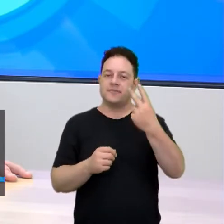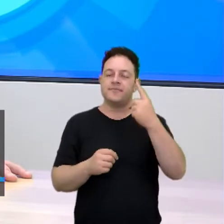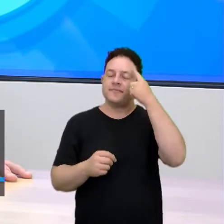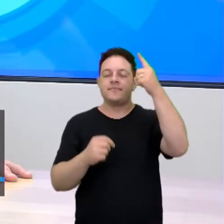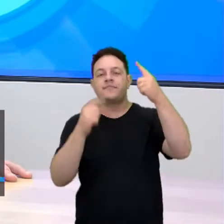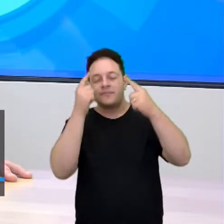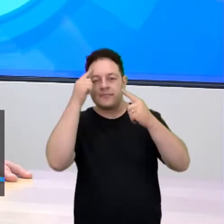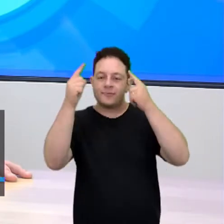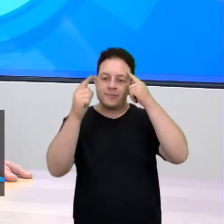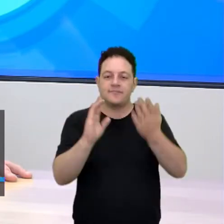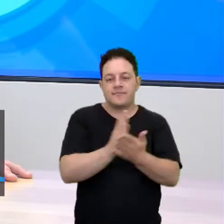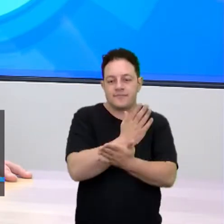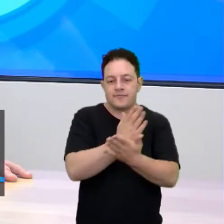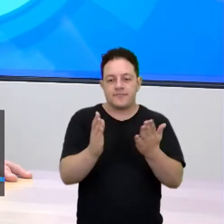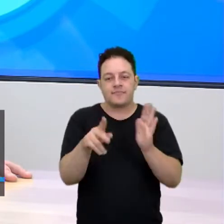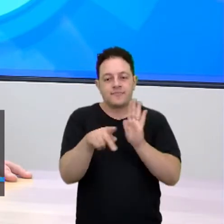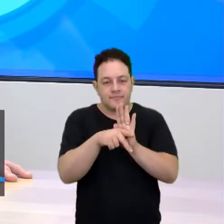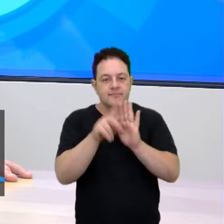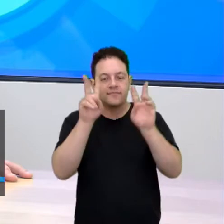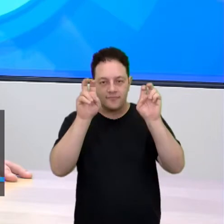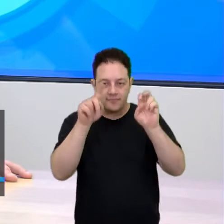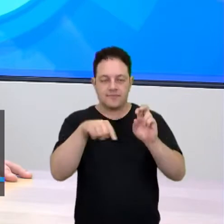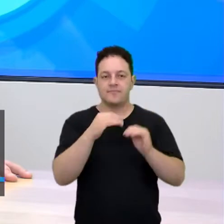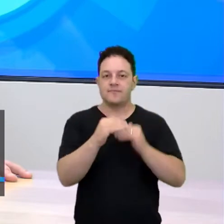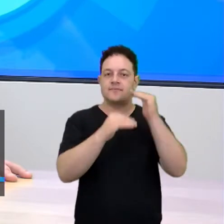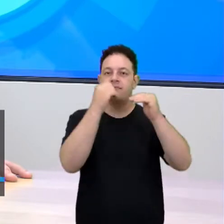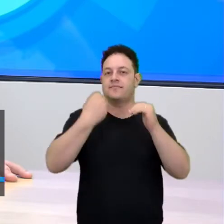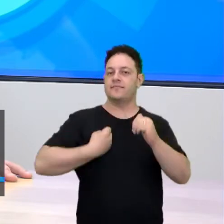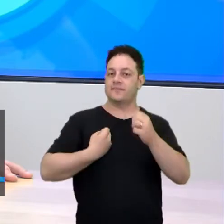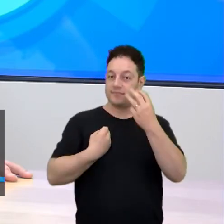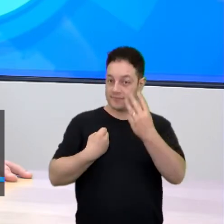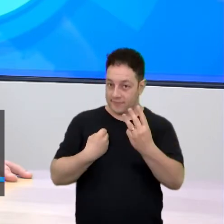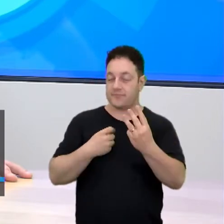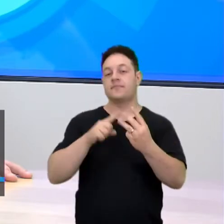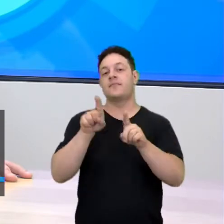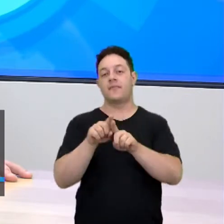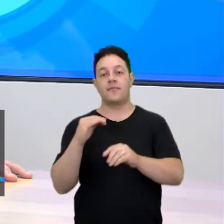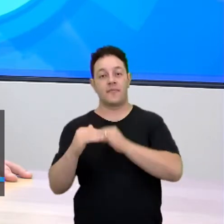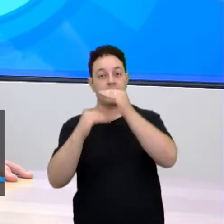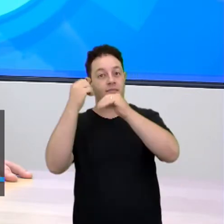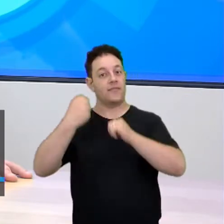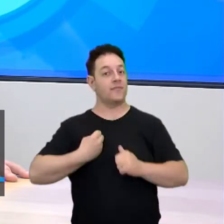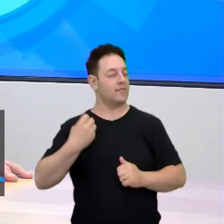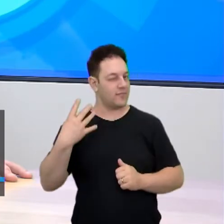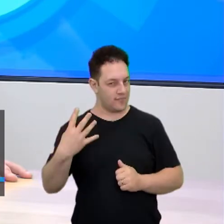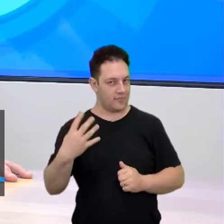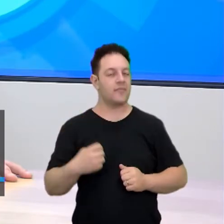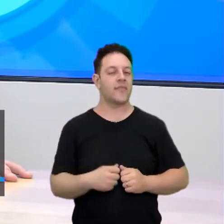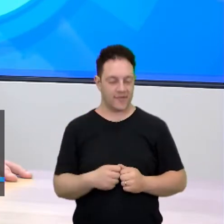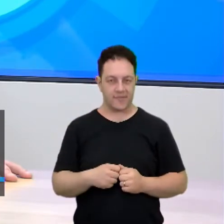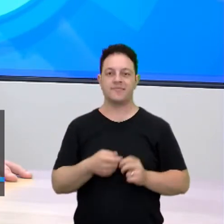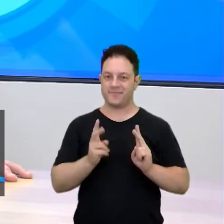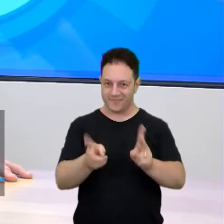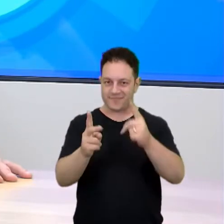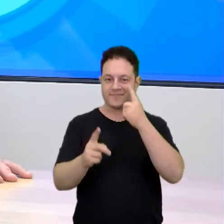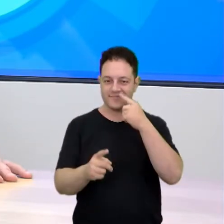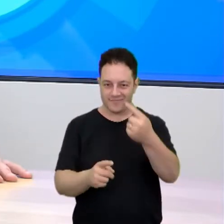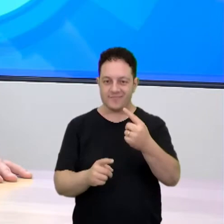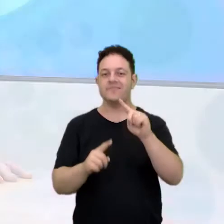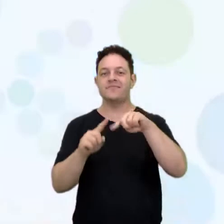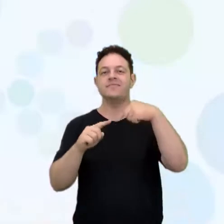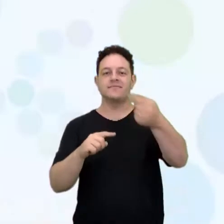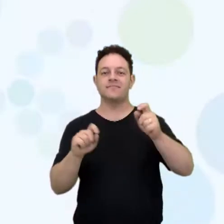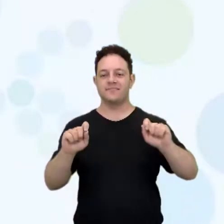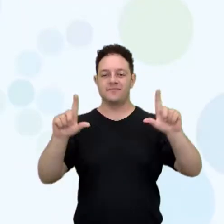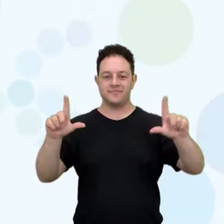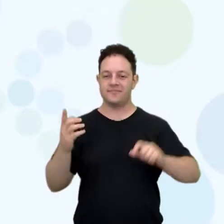algumas partes aí das aulas de desenvolvimento 3 e desenvolvimento 4. Vamos continuar aí, vamos para a próxima tela para